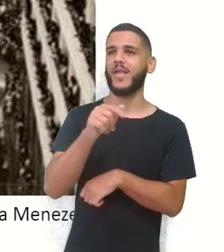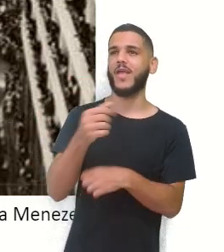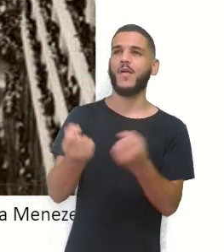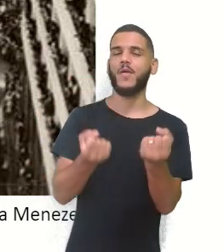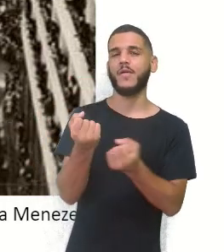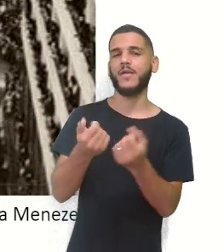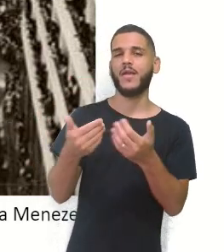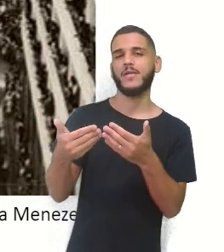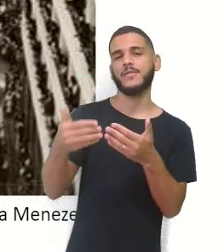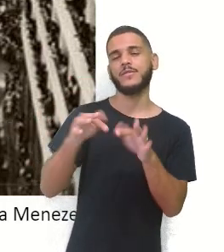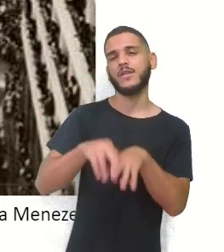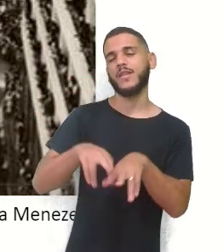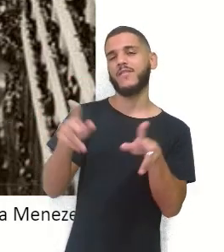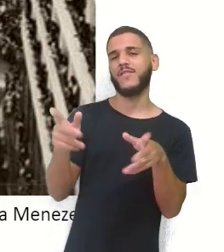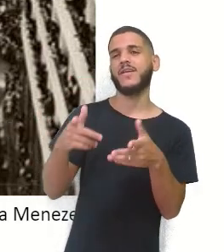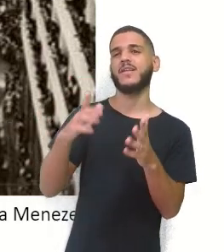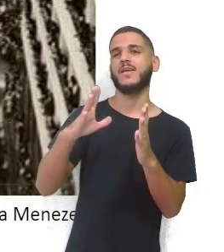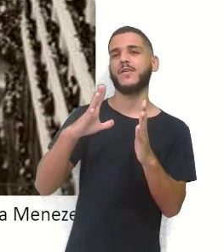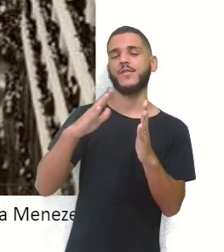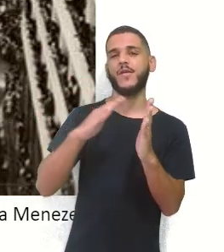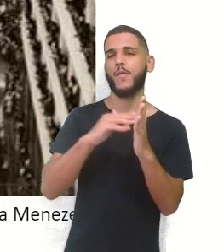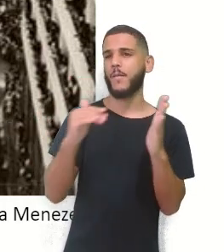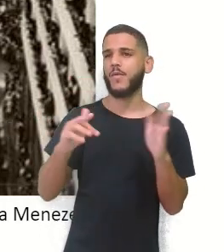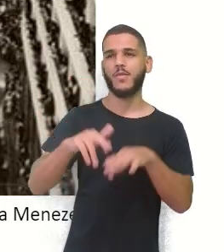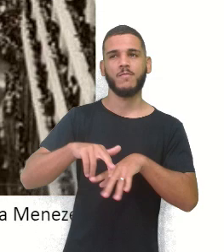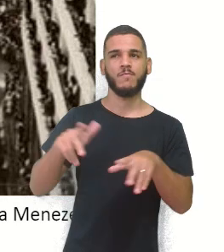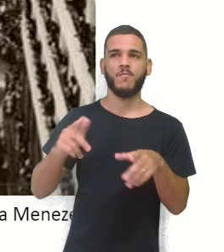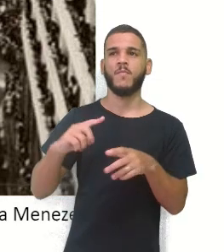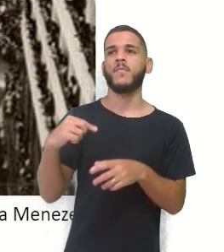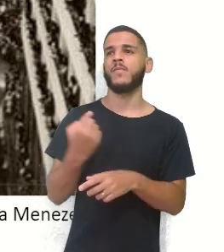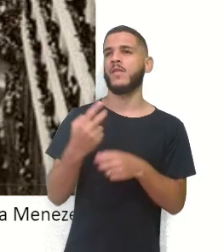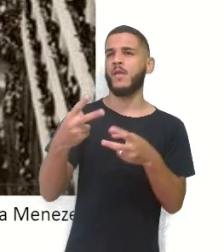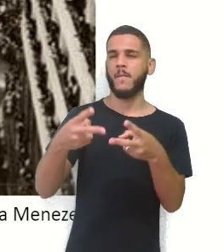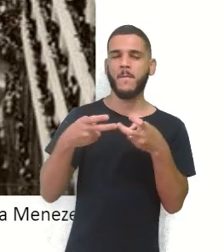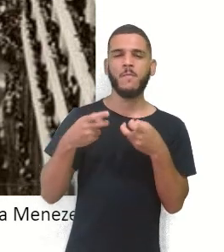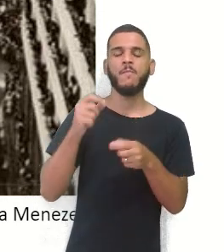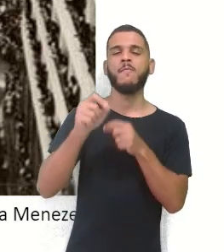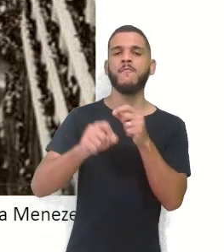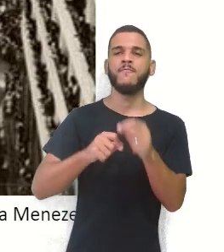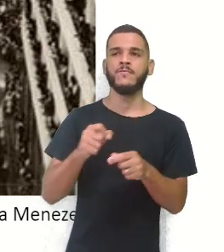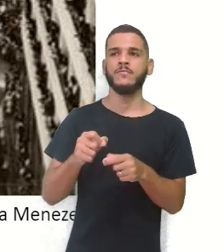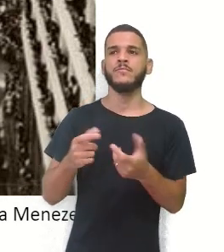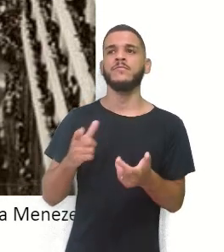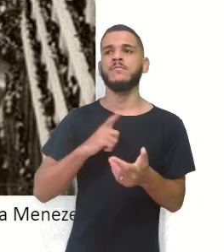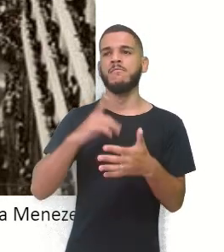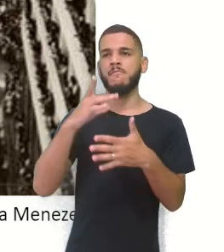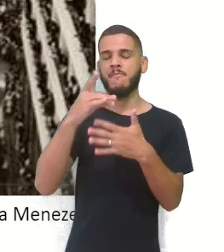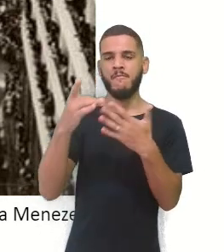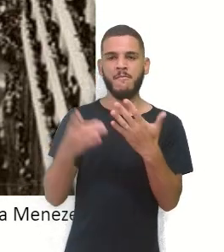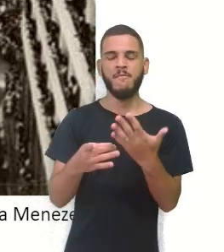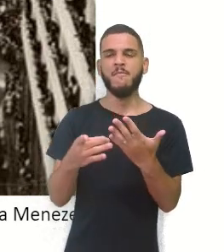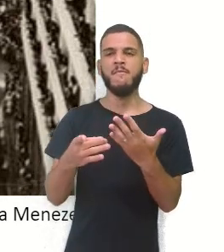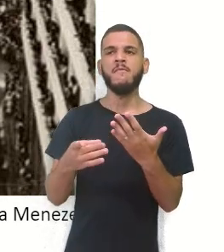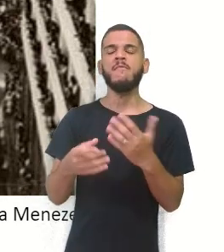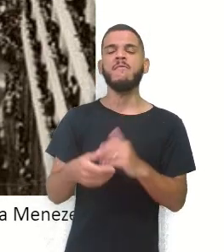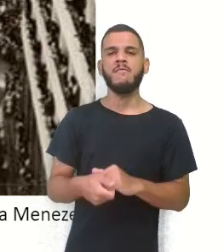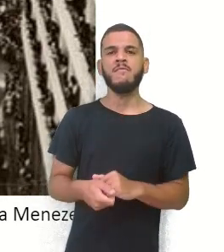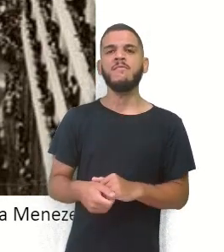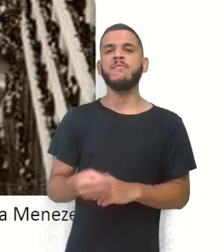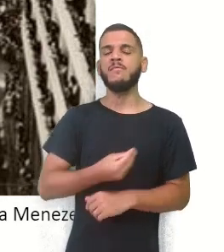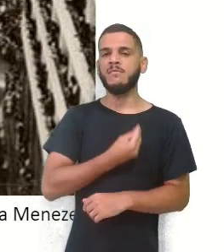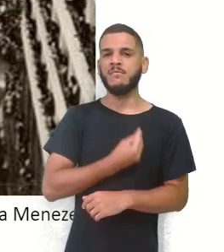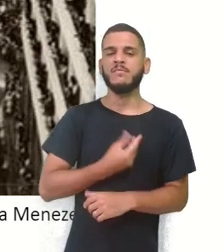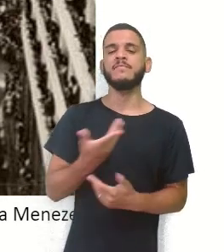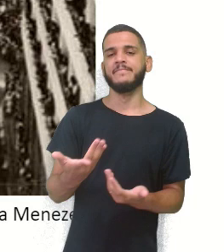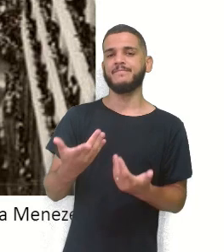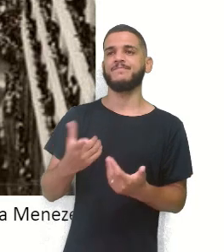fechado, diferente, o estilo totalmente também da nossa época. Mas a gente já pode observar, né, professora Casey, alguns detalhes que ainda existem, né,